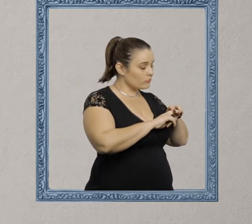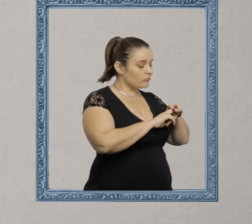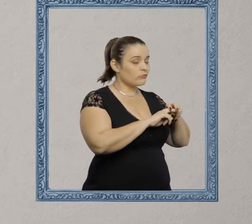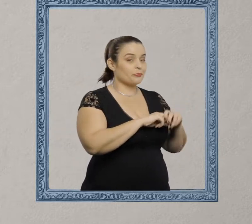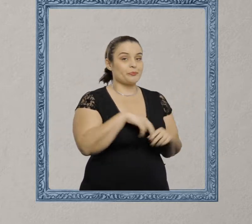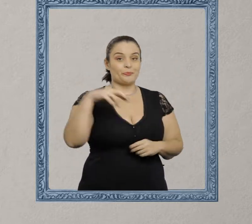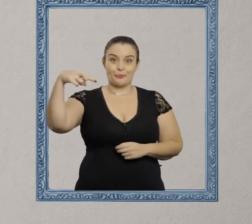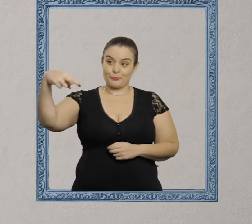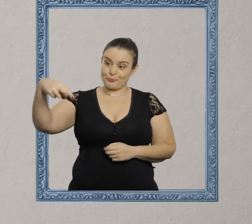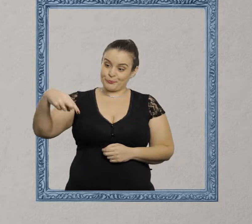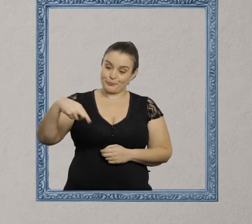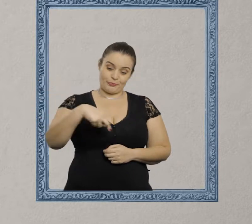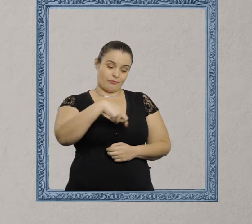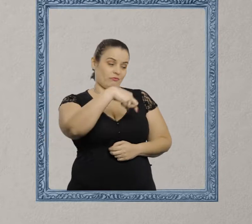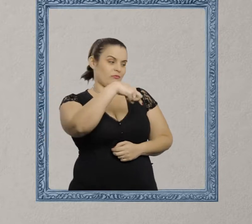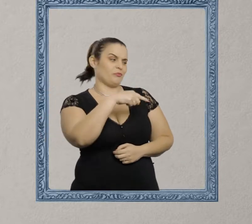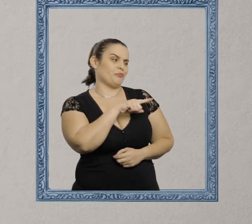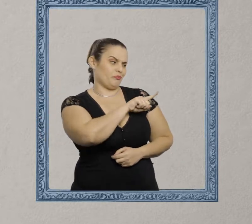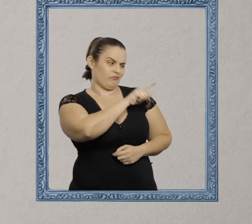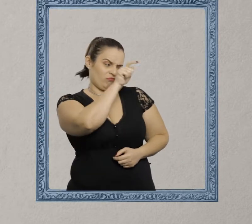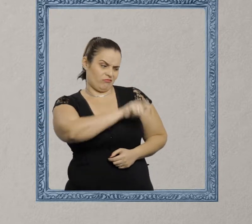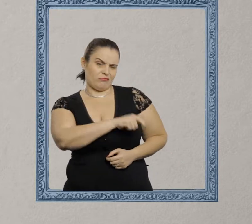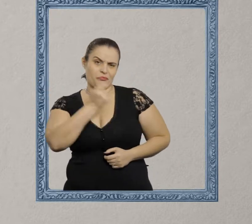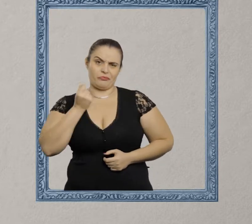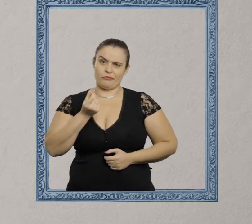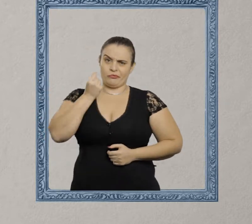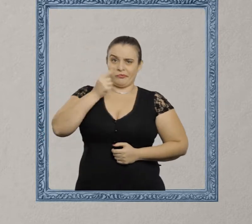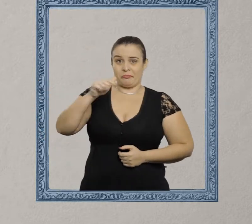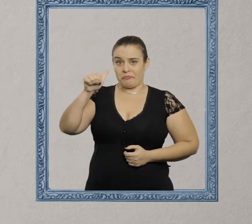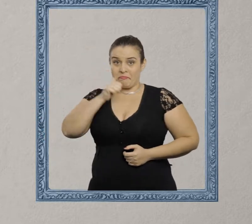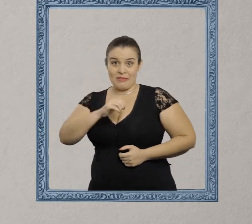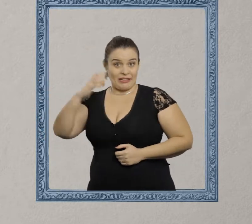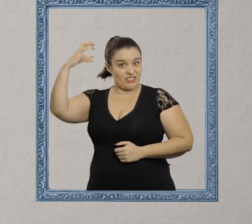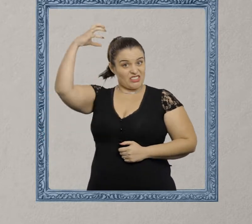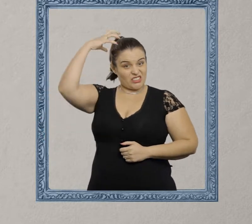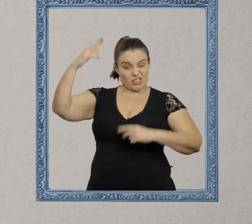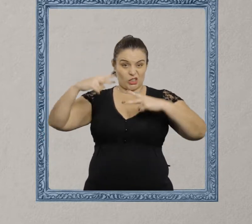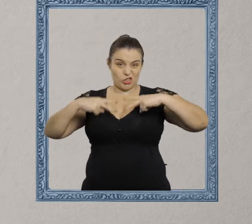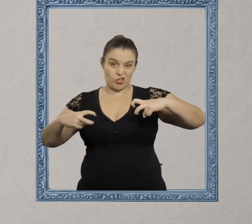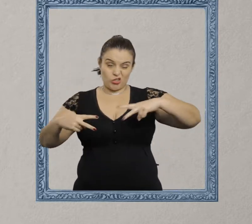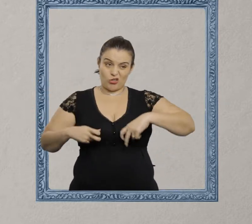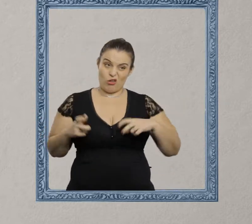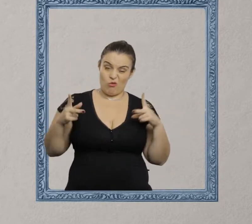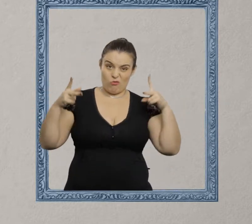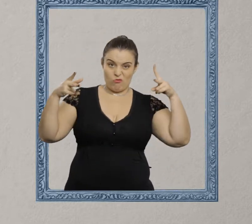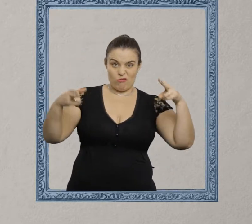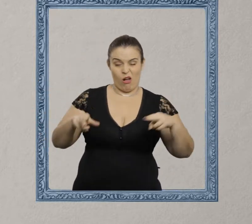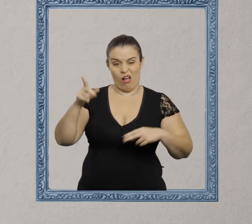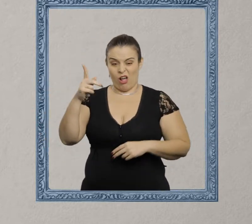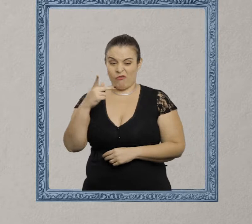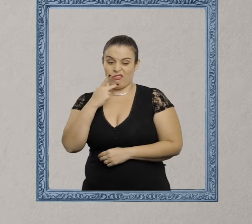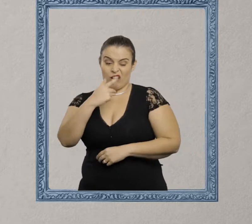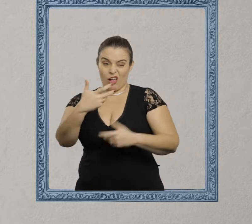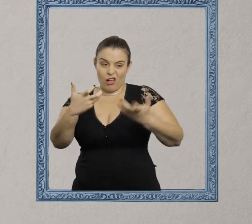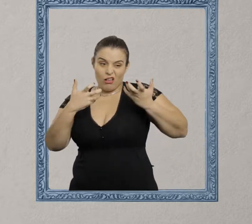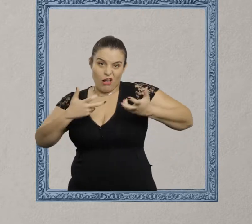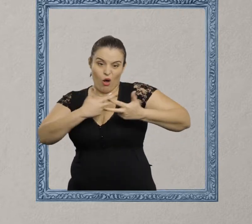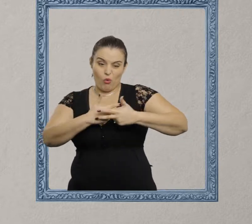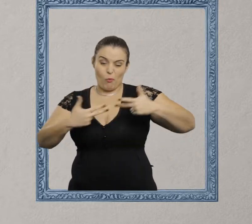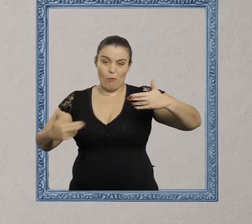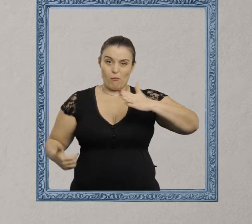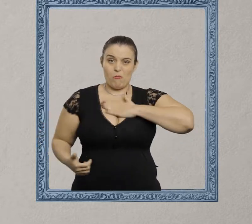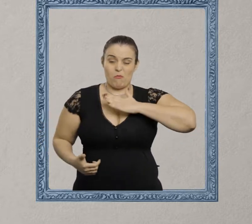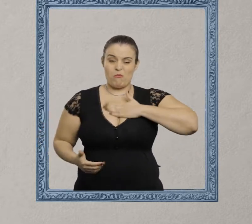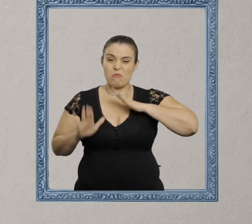sala. Peter disse para Wendy: "Você é muito esquisita e a princesa Tigrinha é igual. Ela diz que quer